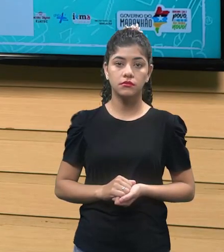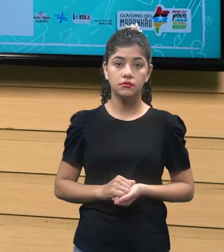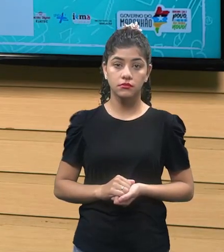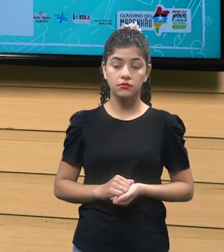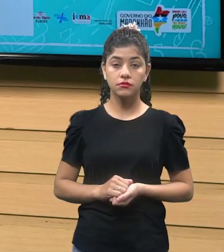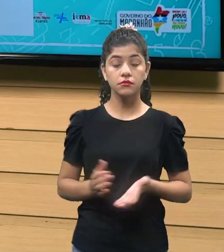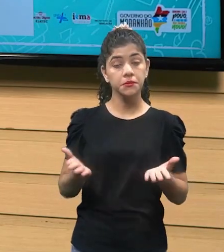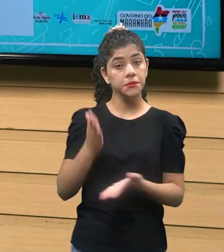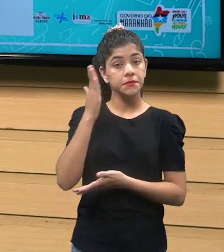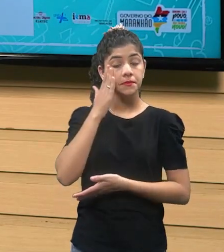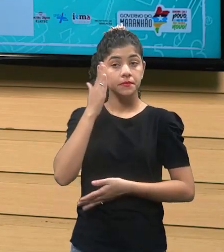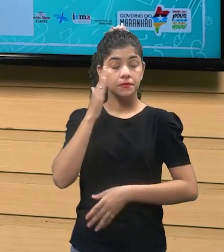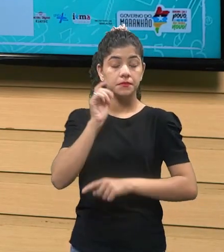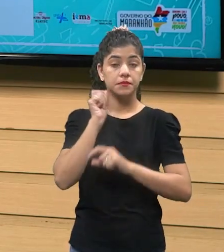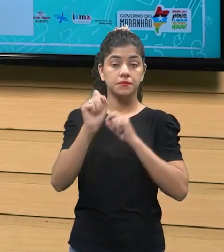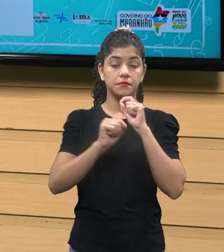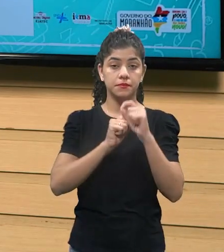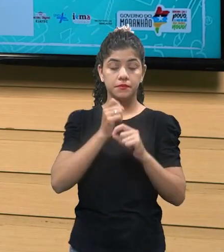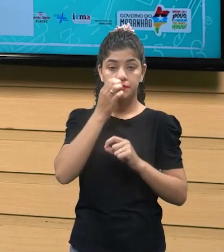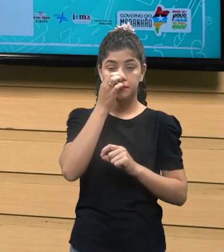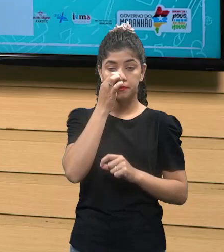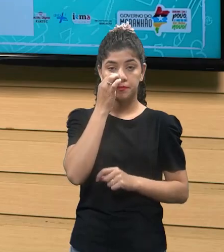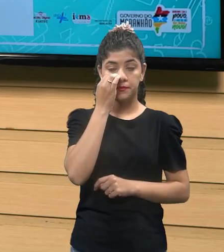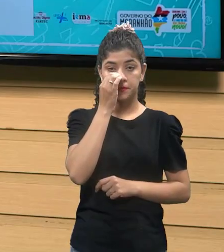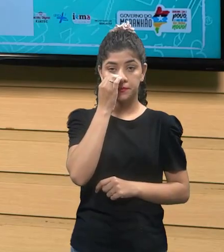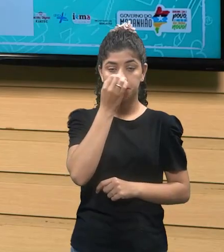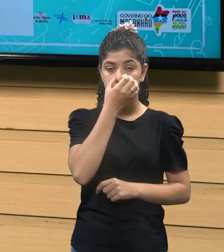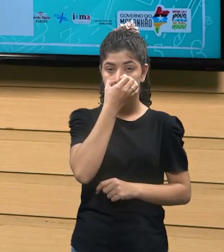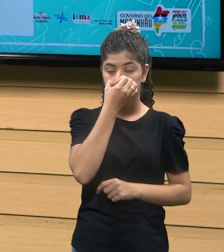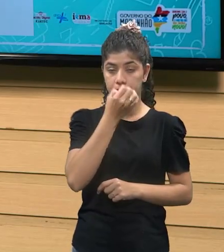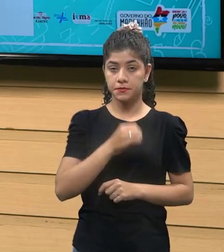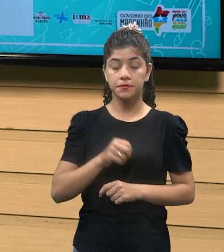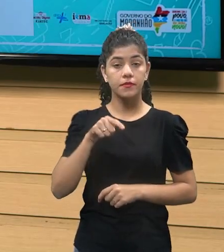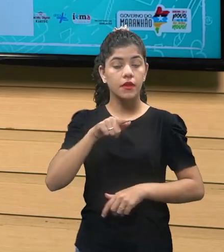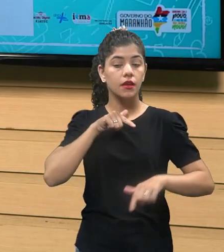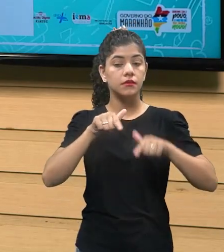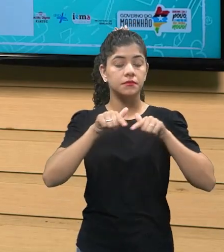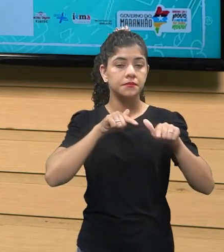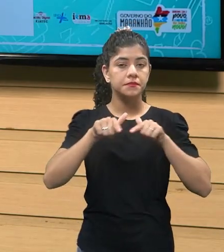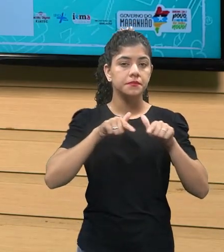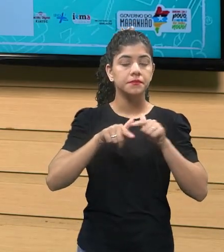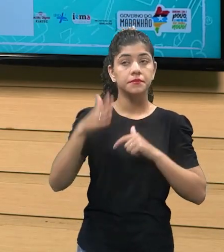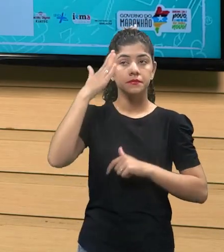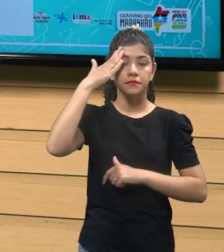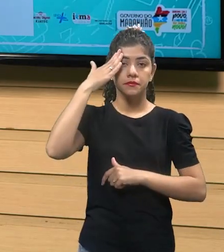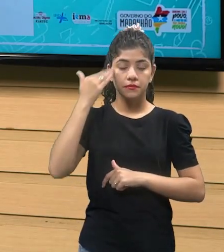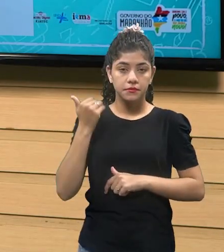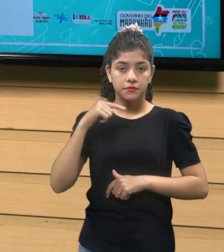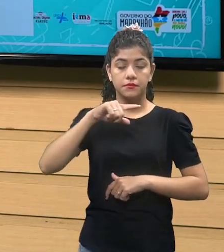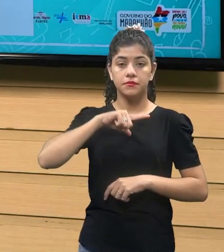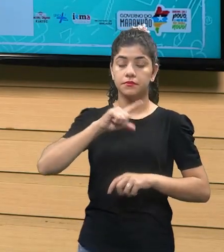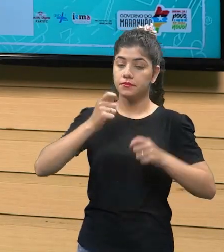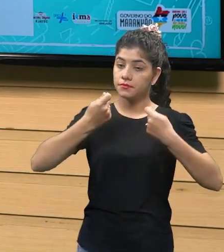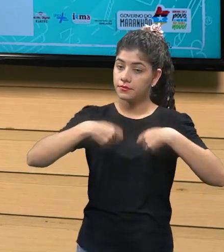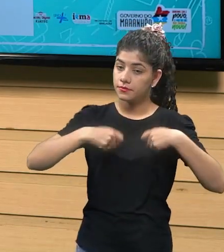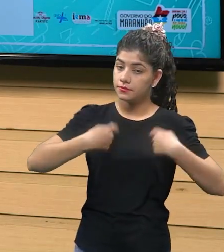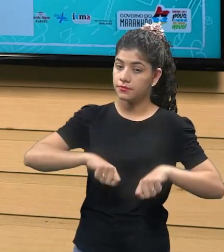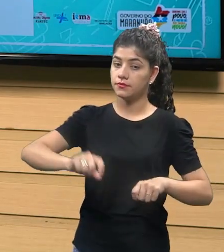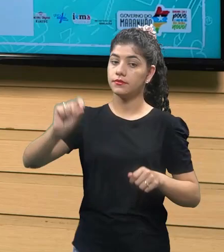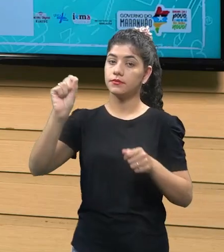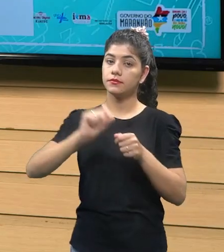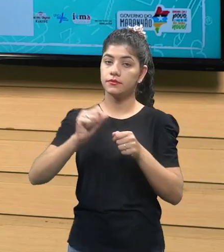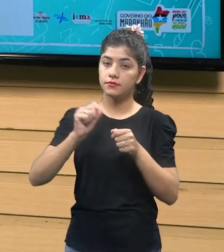Então vamos entender o algoritmo como um local em que você trabalha, que você sabe o que você tem que fazer